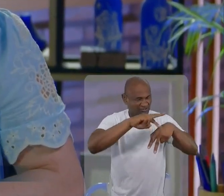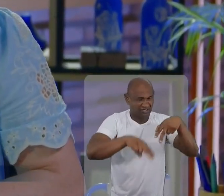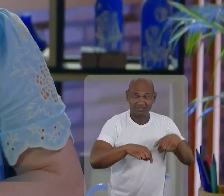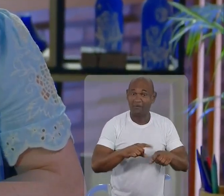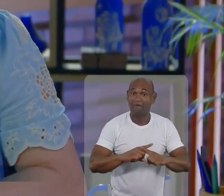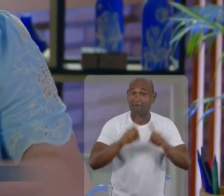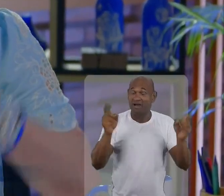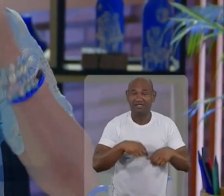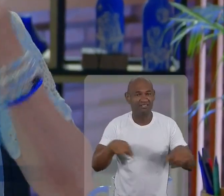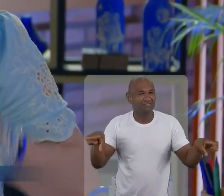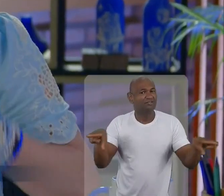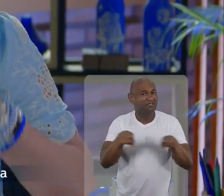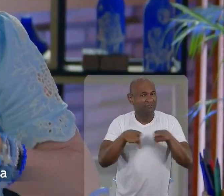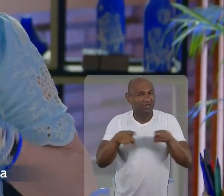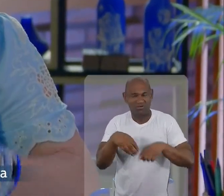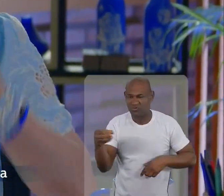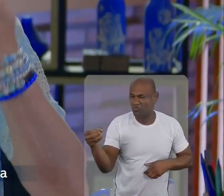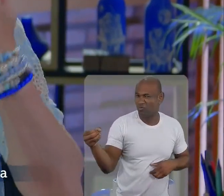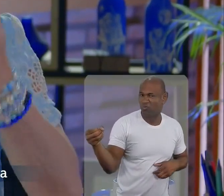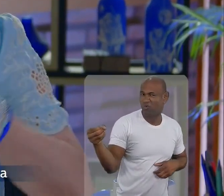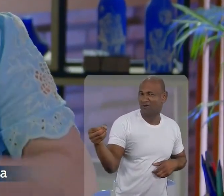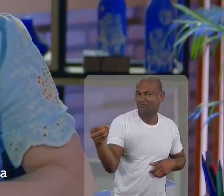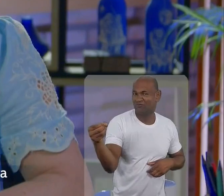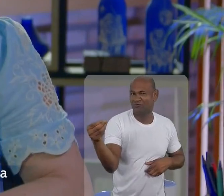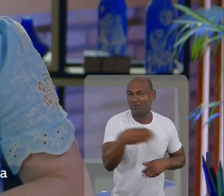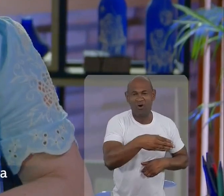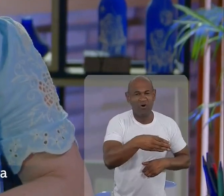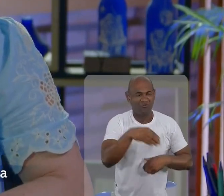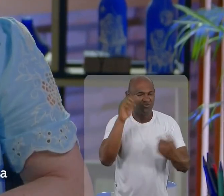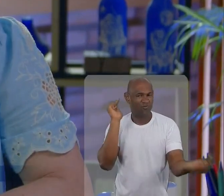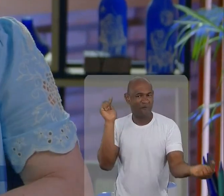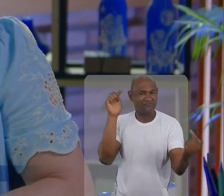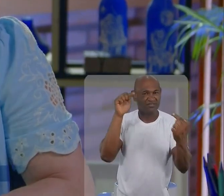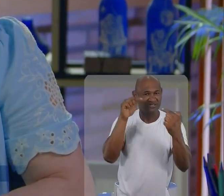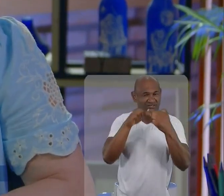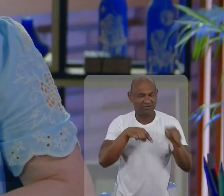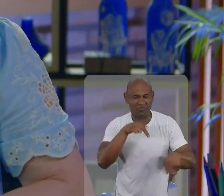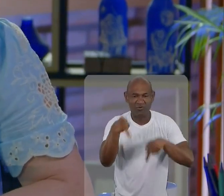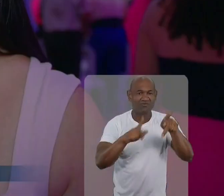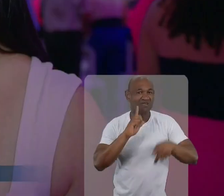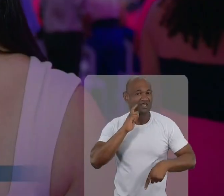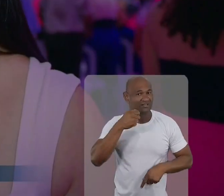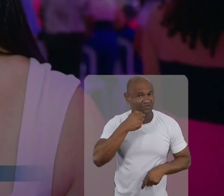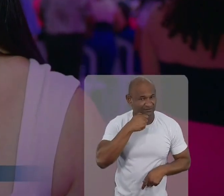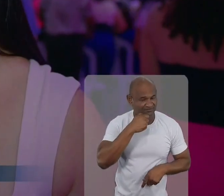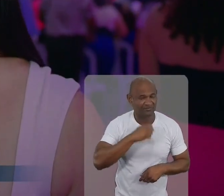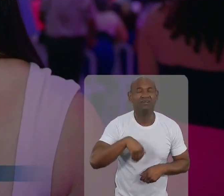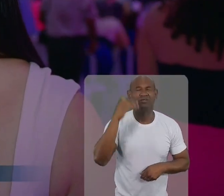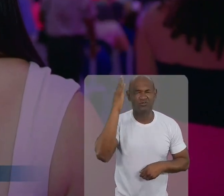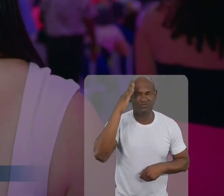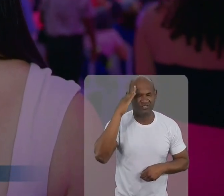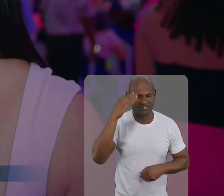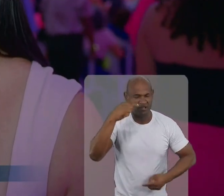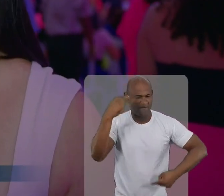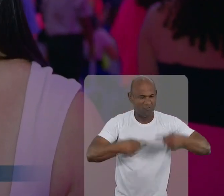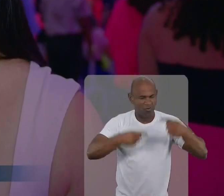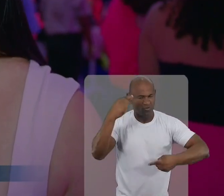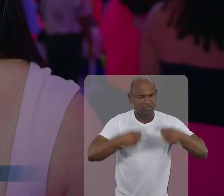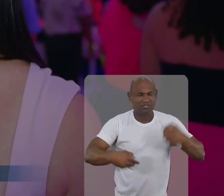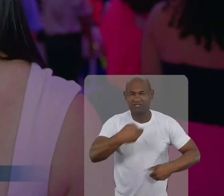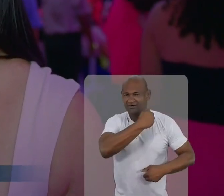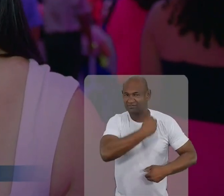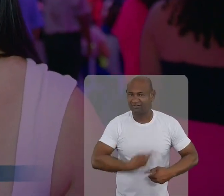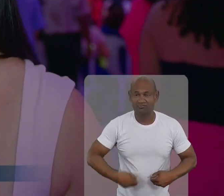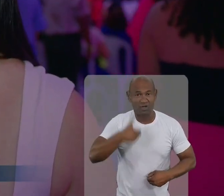mas também uma chance de trazer uma nova perspectiva para a nossa gente. Eu acredito que todas as políticas públicas